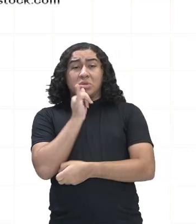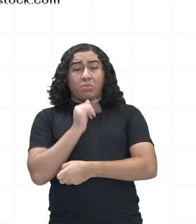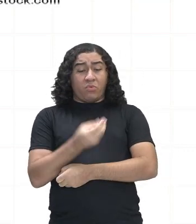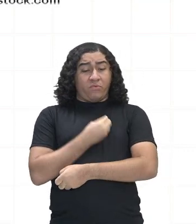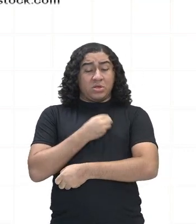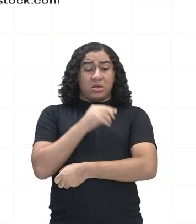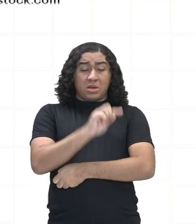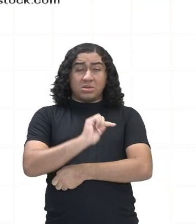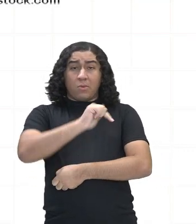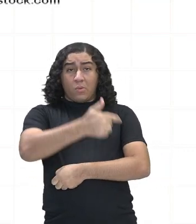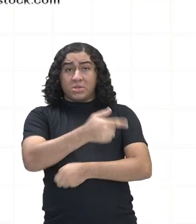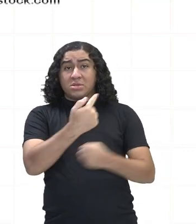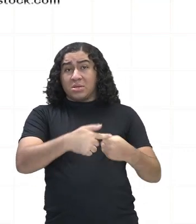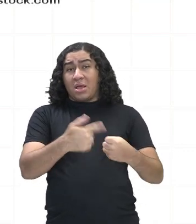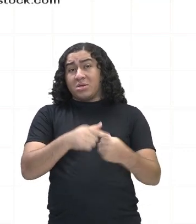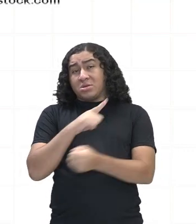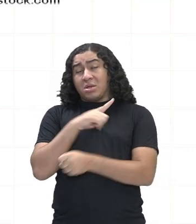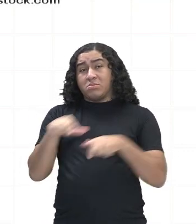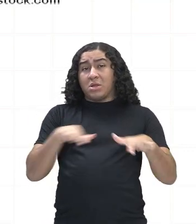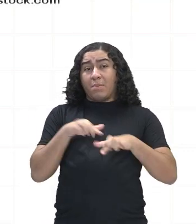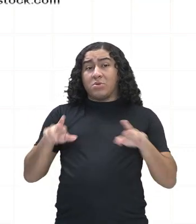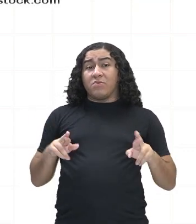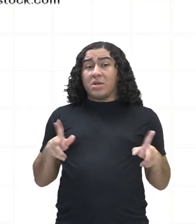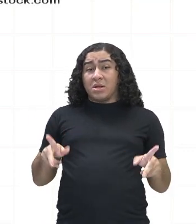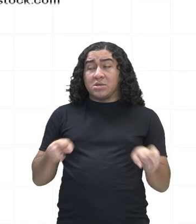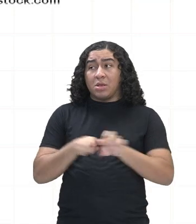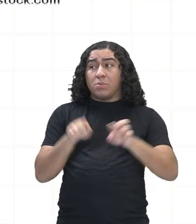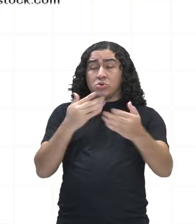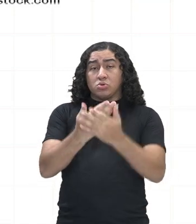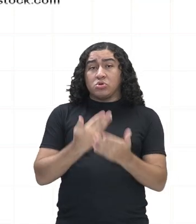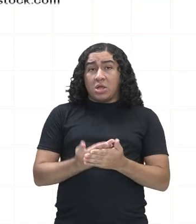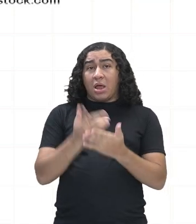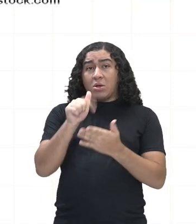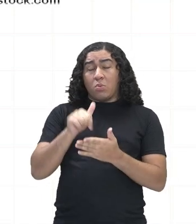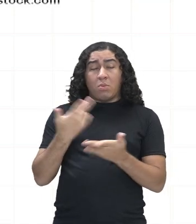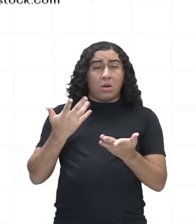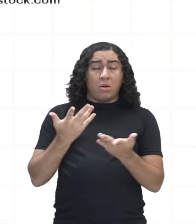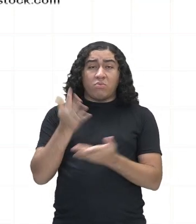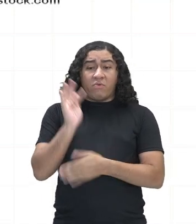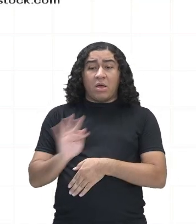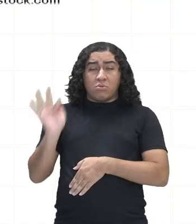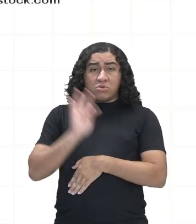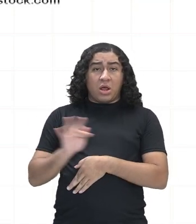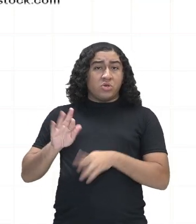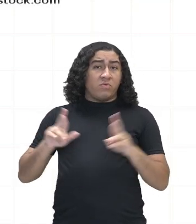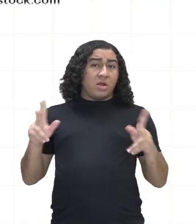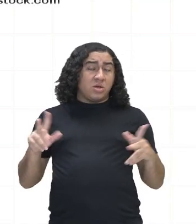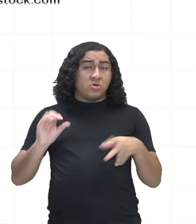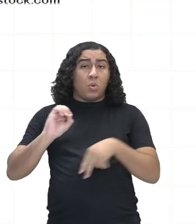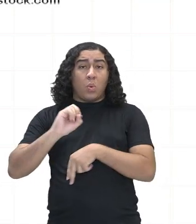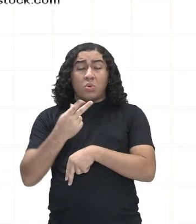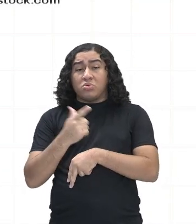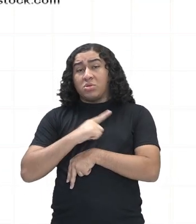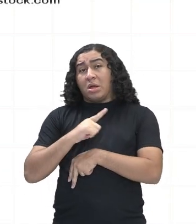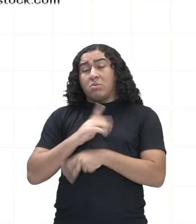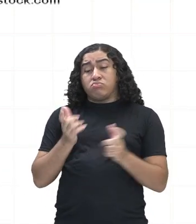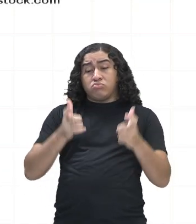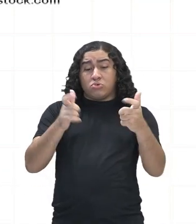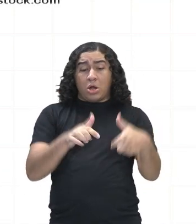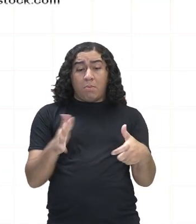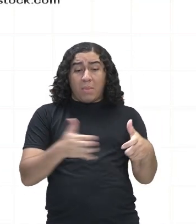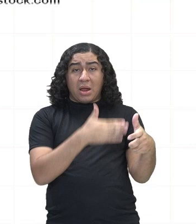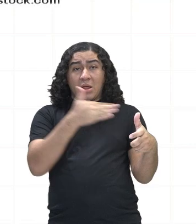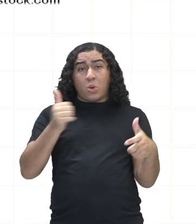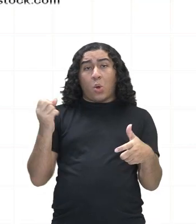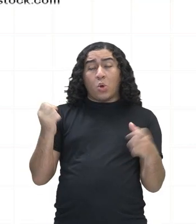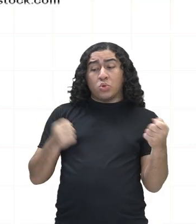naquela outra cidade, né? Seja um emprego diferente, estudar numa faculdade específica, ou mesmo melhorar de vida, ir para um lugar em que é ainda melhor